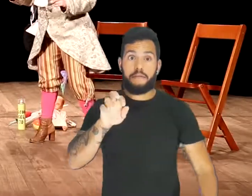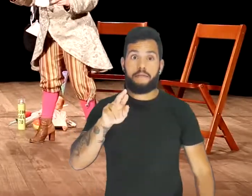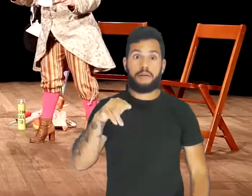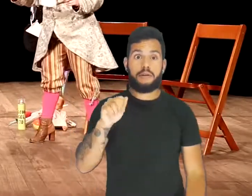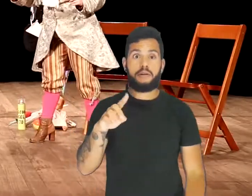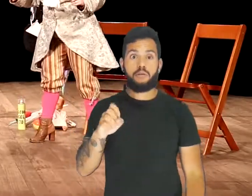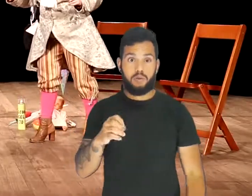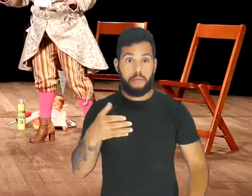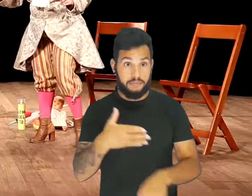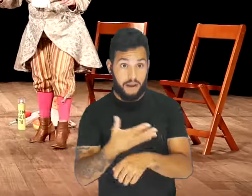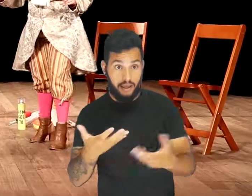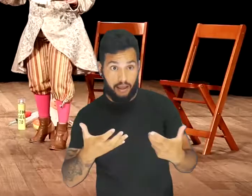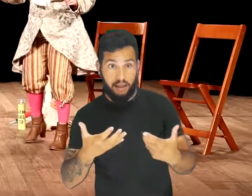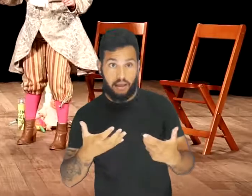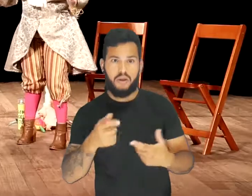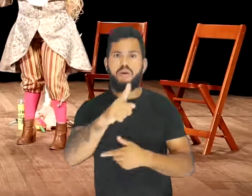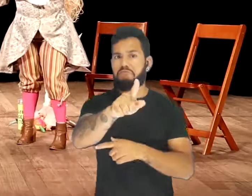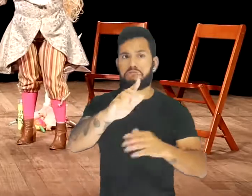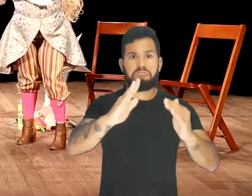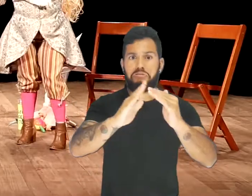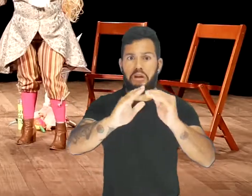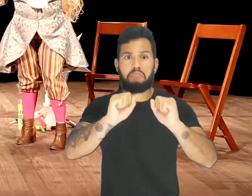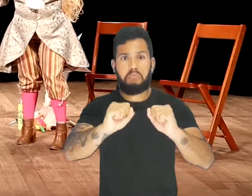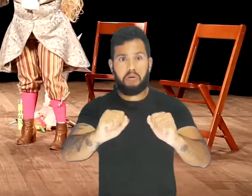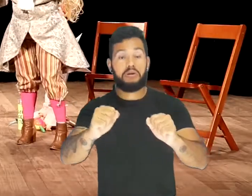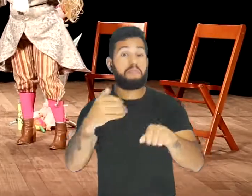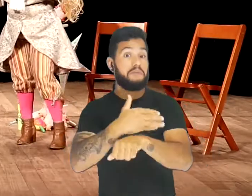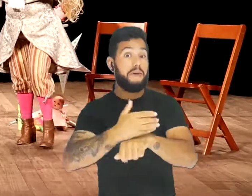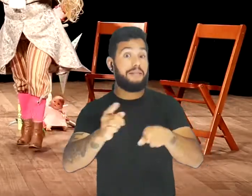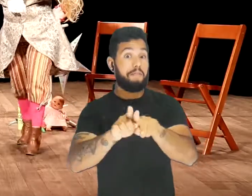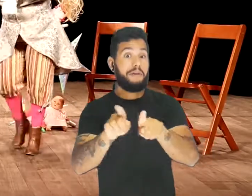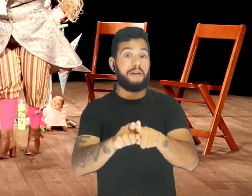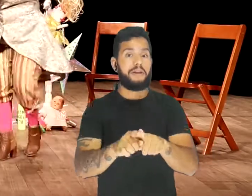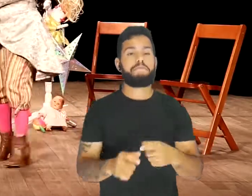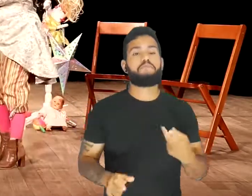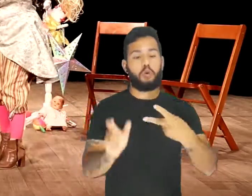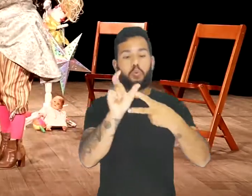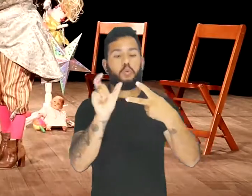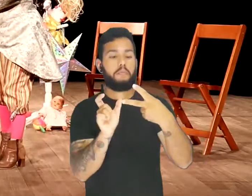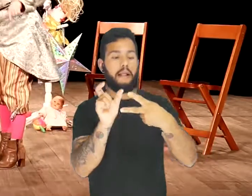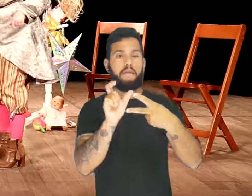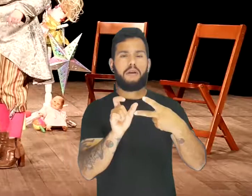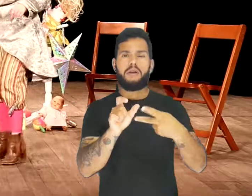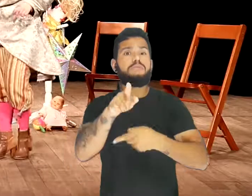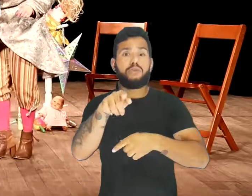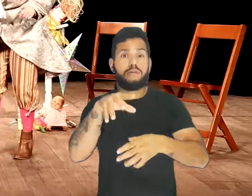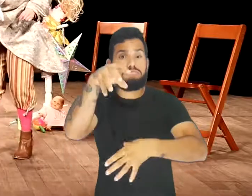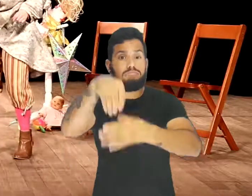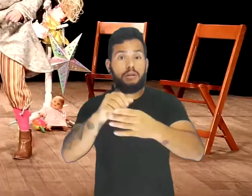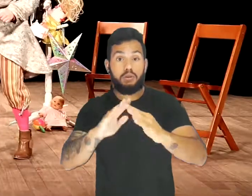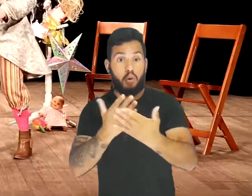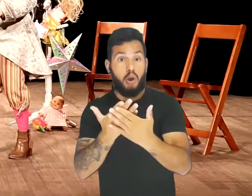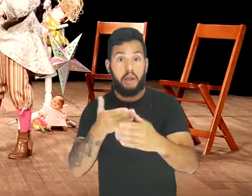Vai. Quem quer vir participar? Quer vir aqui? O Fernando tá vindo aqui participar também. Pode botar a máscara, Fernando. Não vem. Não quero. Mas vocês aí em casa podem brincar também. É, tá. Vamos